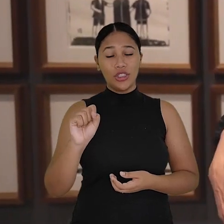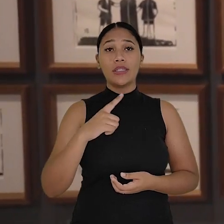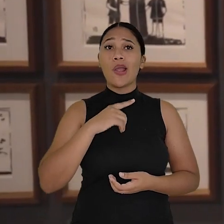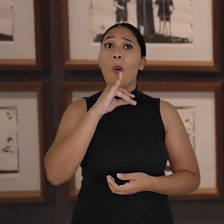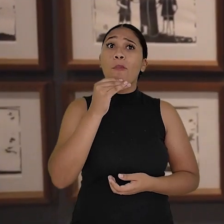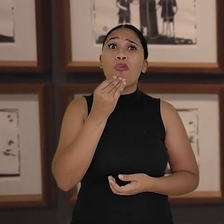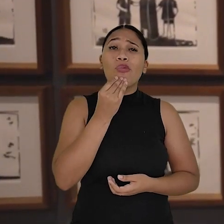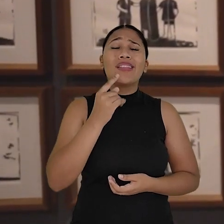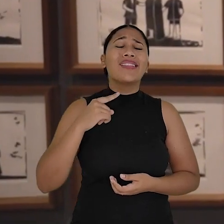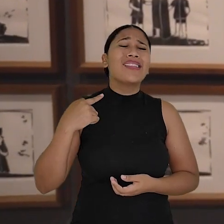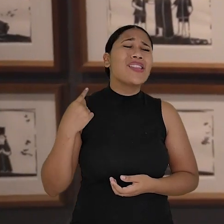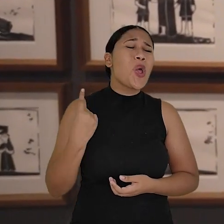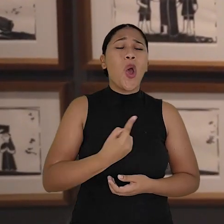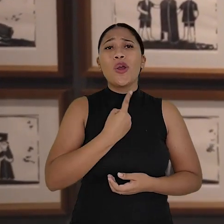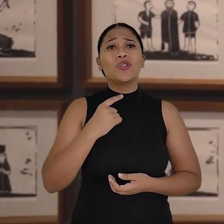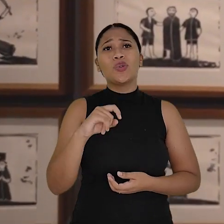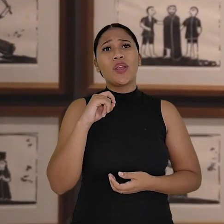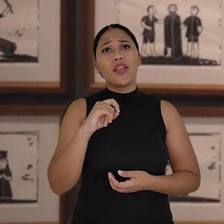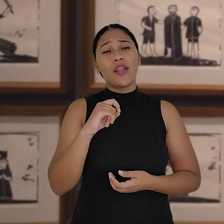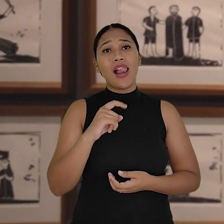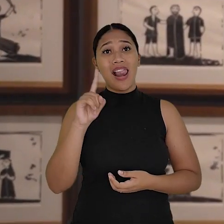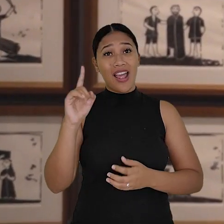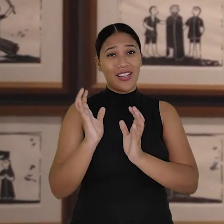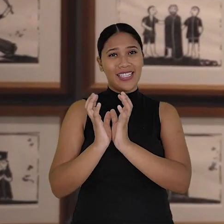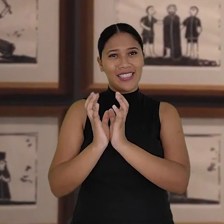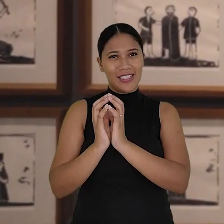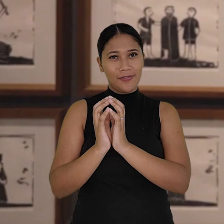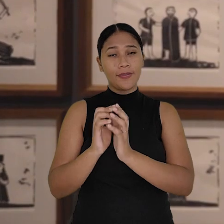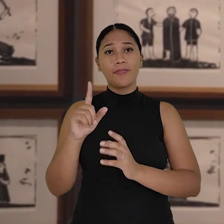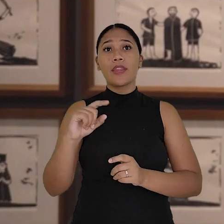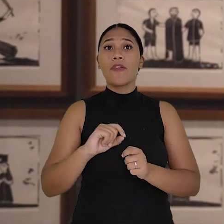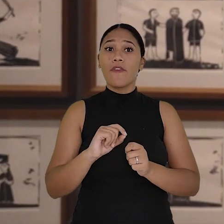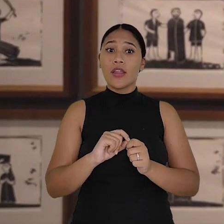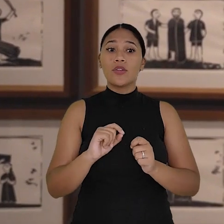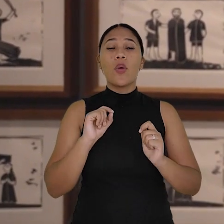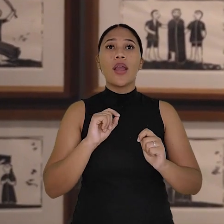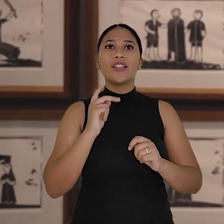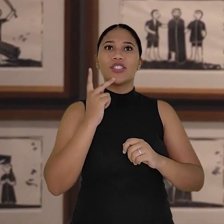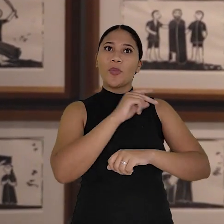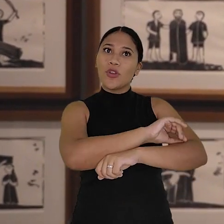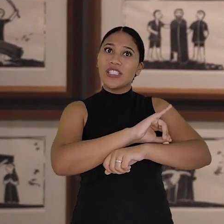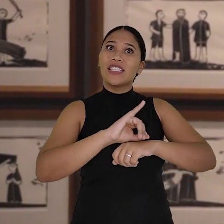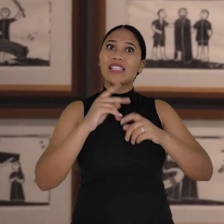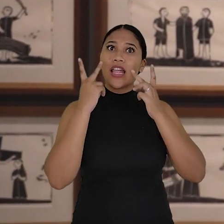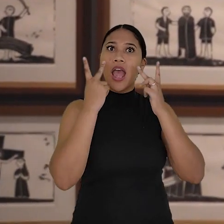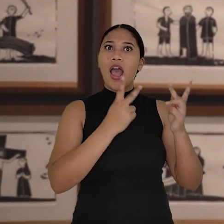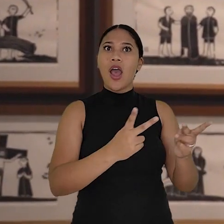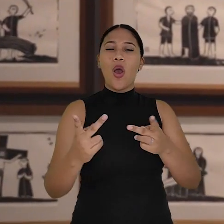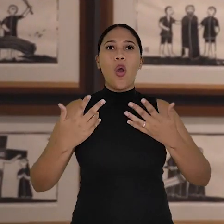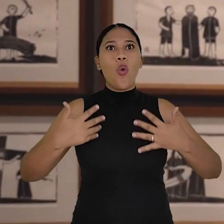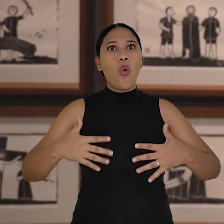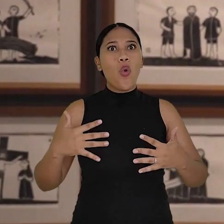teve a oportunidade de, no Recife, o J. Borges foi na exposição,